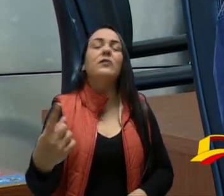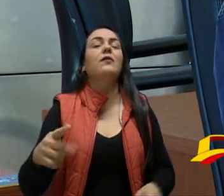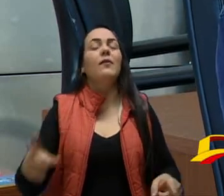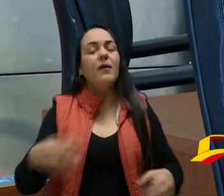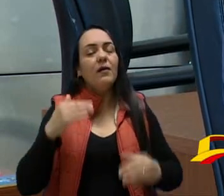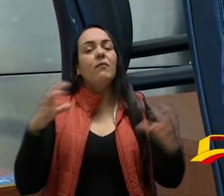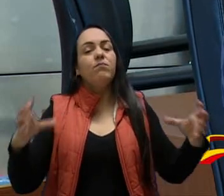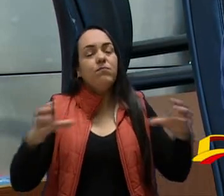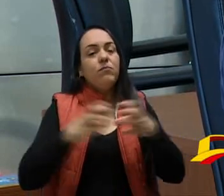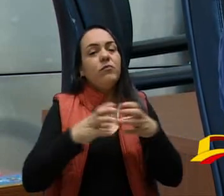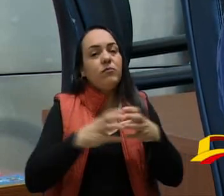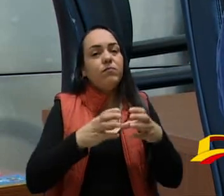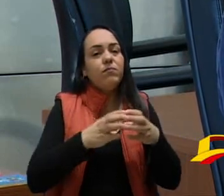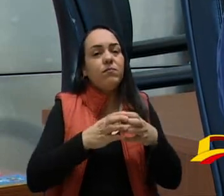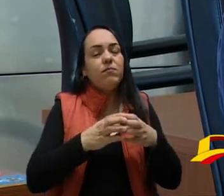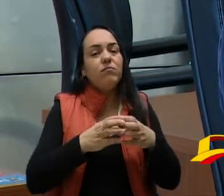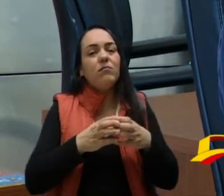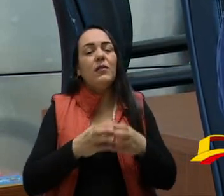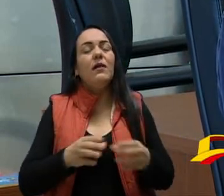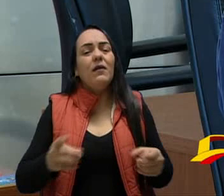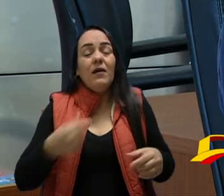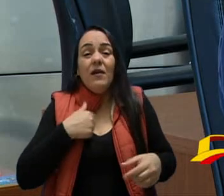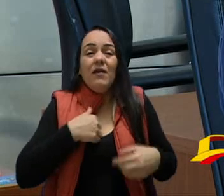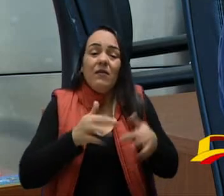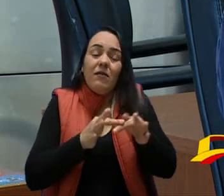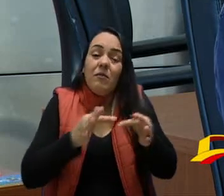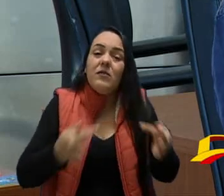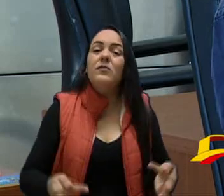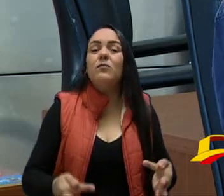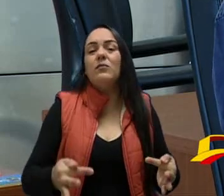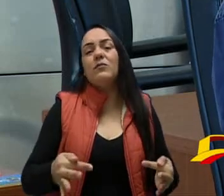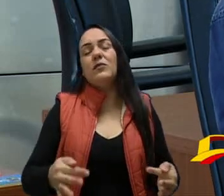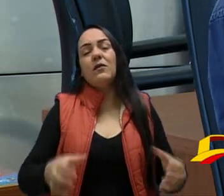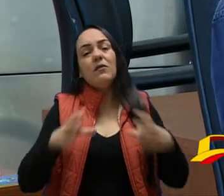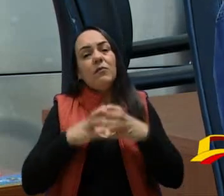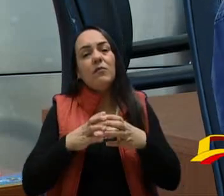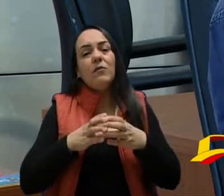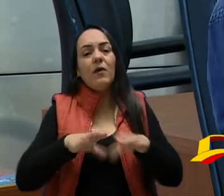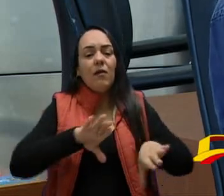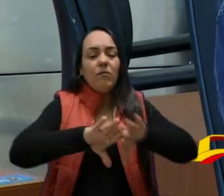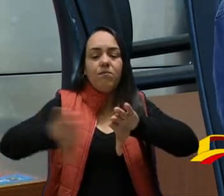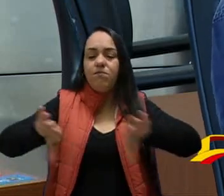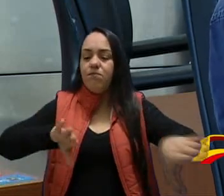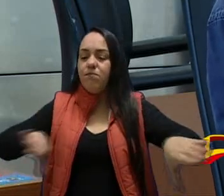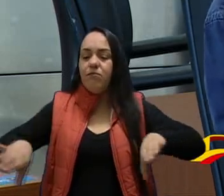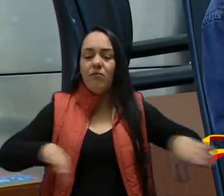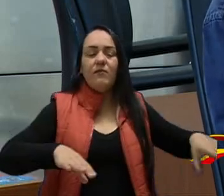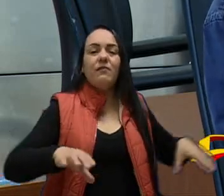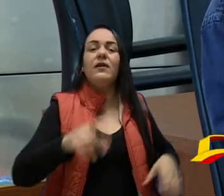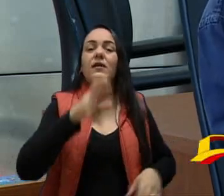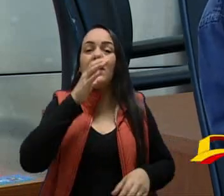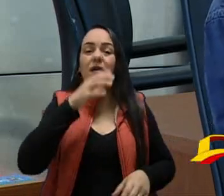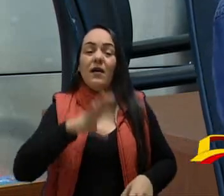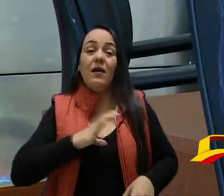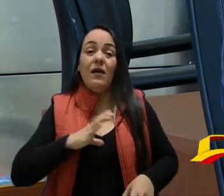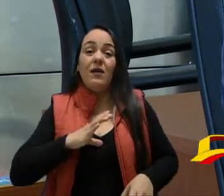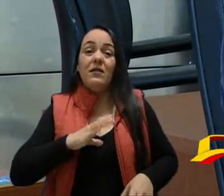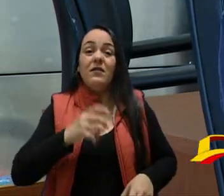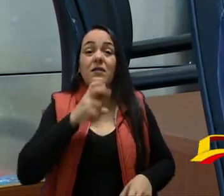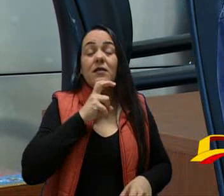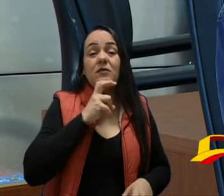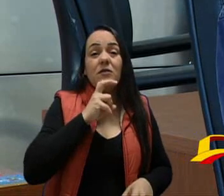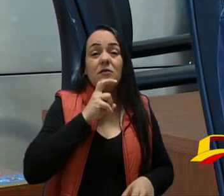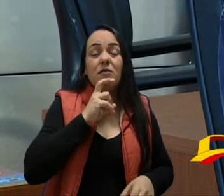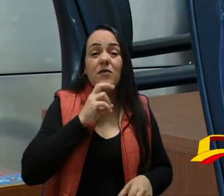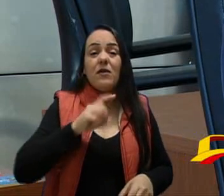ser construído de novo eu tô fazendo a maneira mais simples tem mais liga possível dividir a cidade norte sul leste oeste comunidade vai